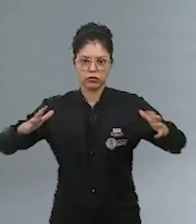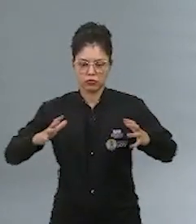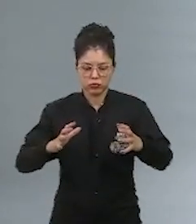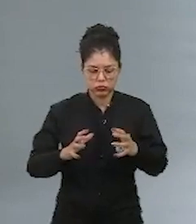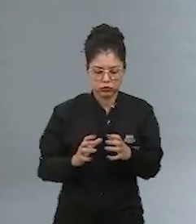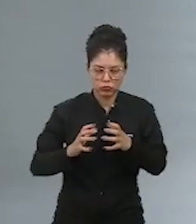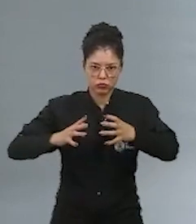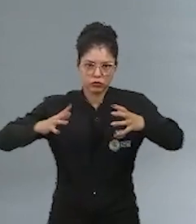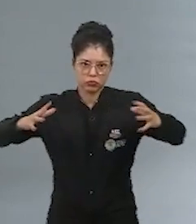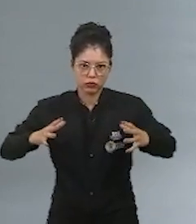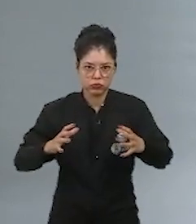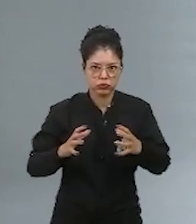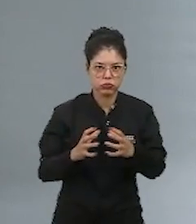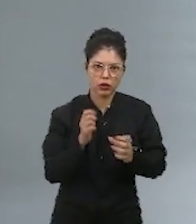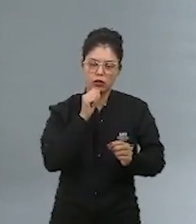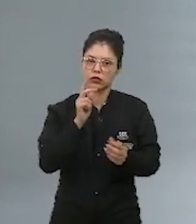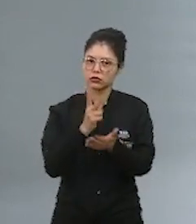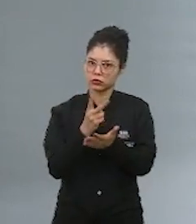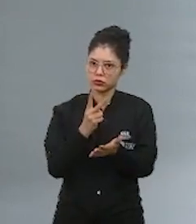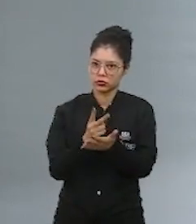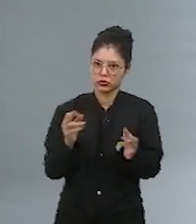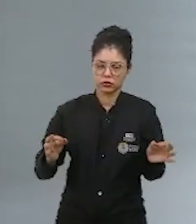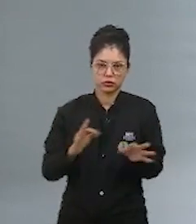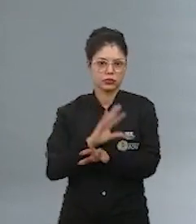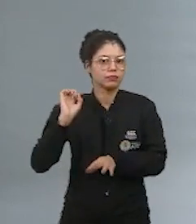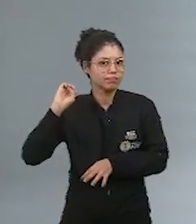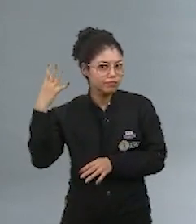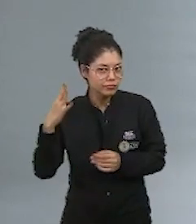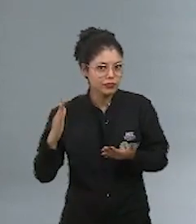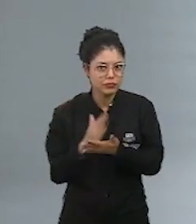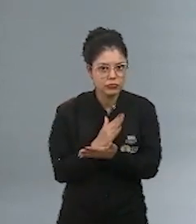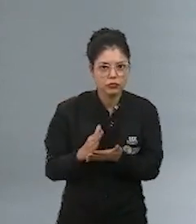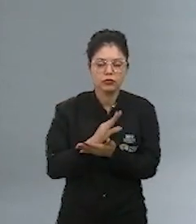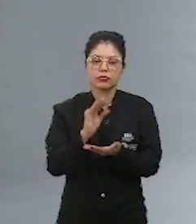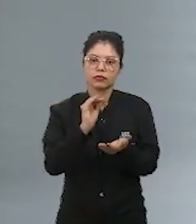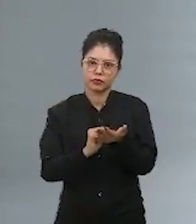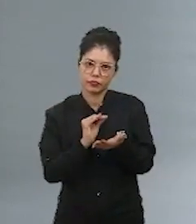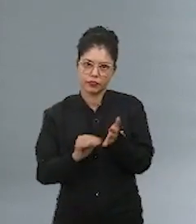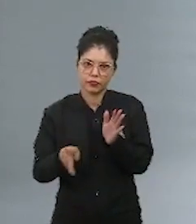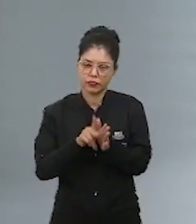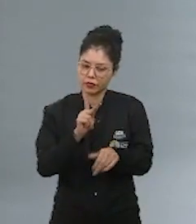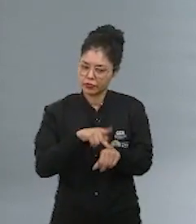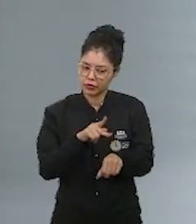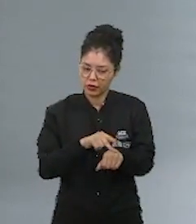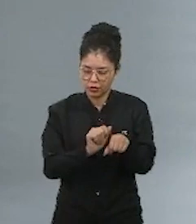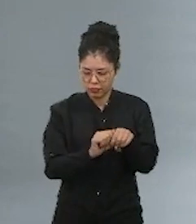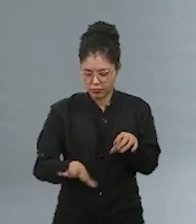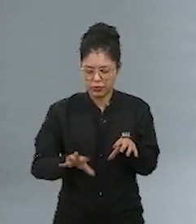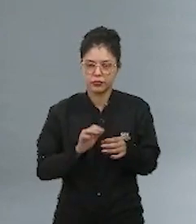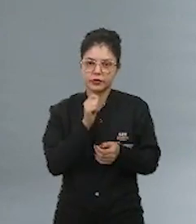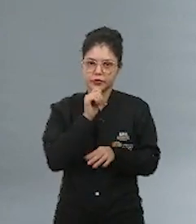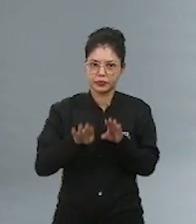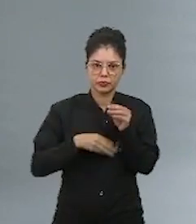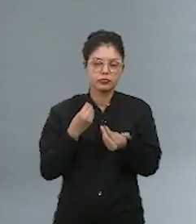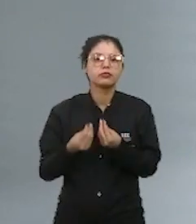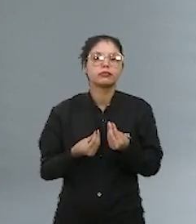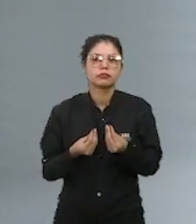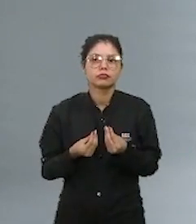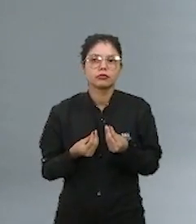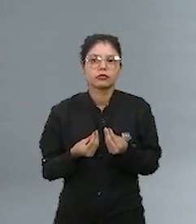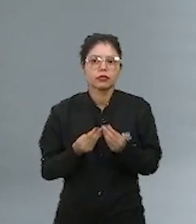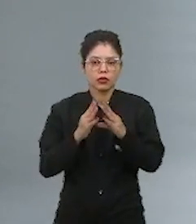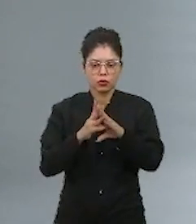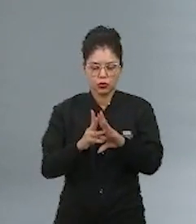e compactação acaba aí, causando um desgaste nessa rocha, um intemperismo. Ou seja, ela vai ali